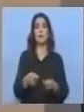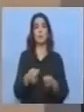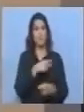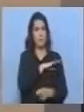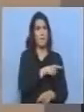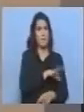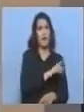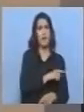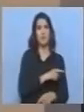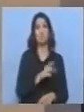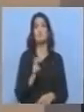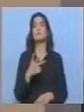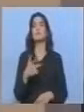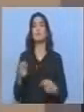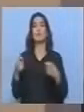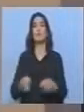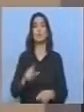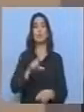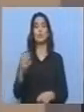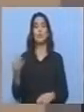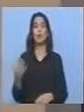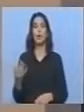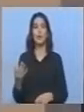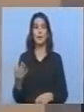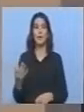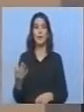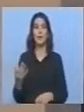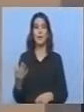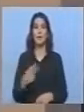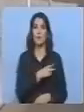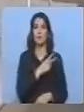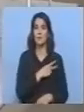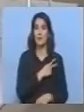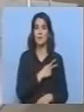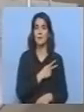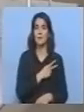mais, mas de 100 anos de investimento em Lisboa e no Porto, nas nossas universidades,